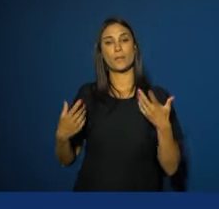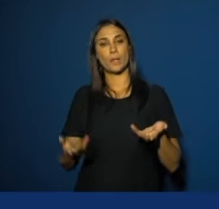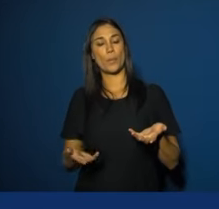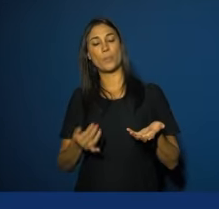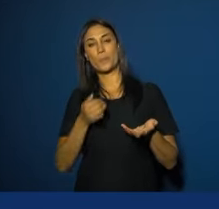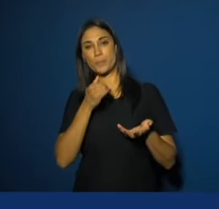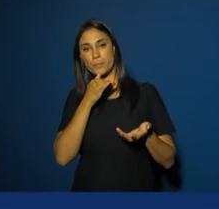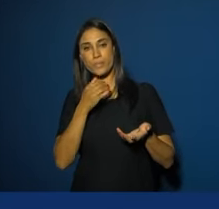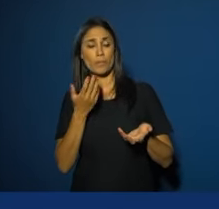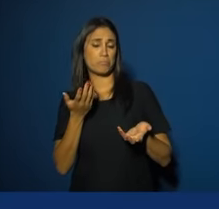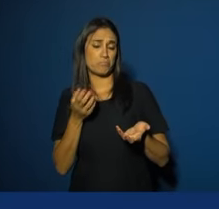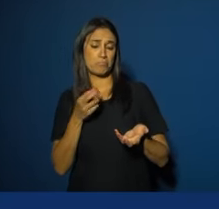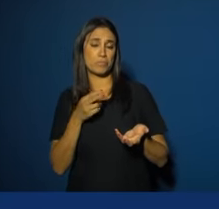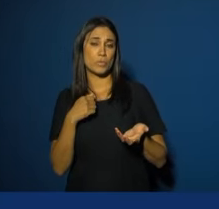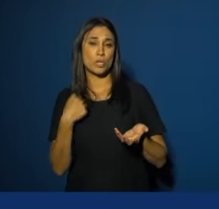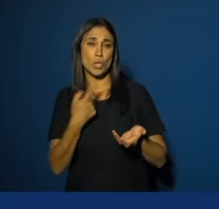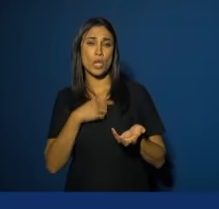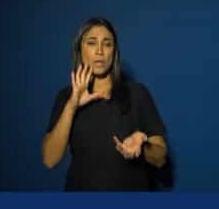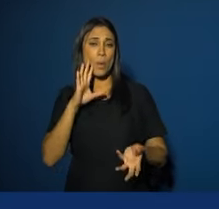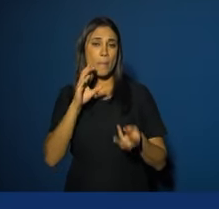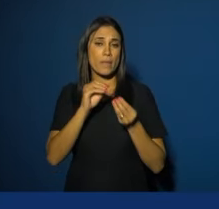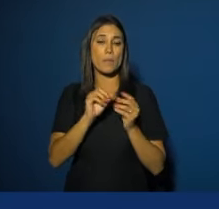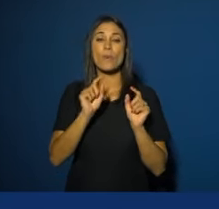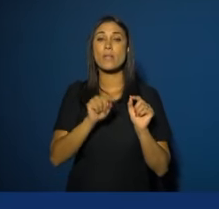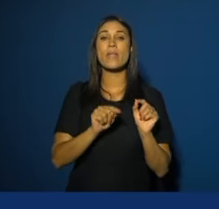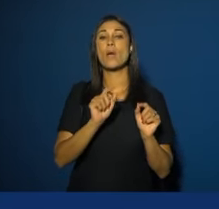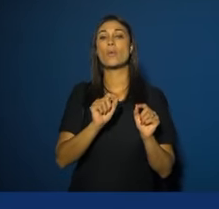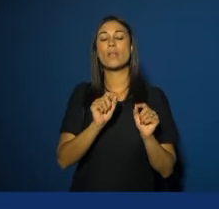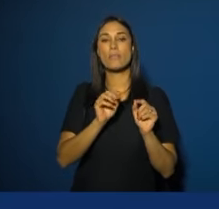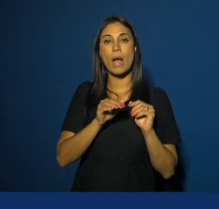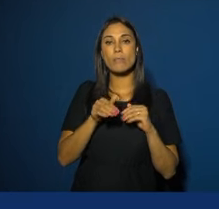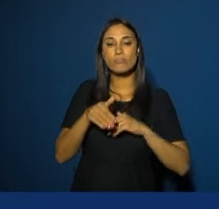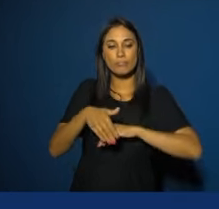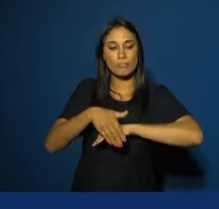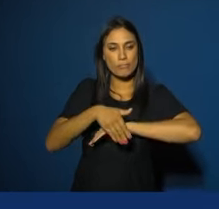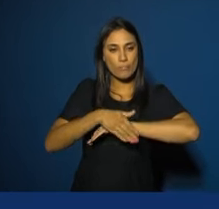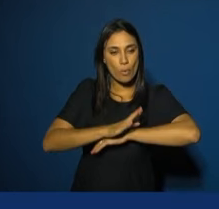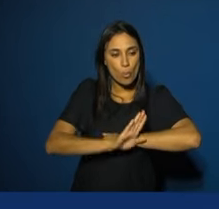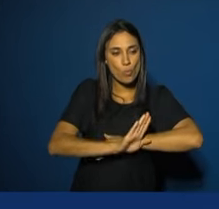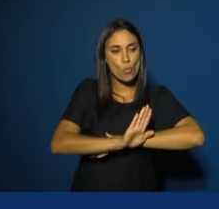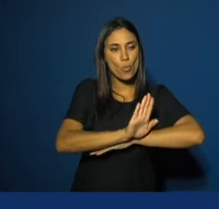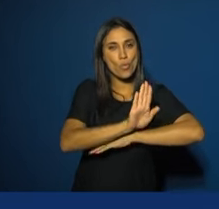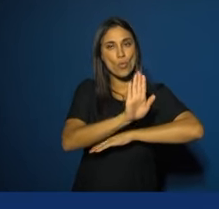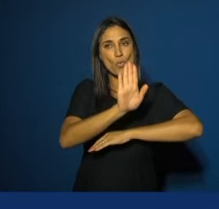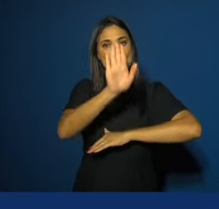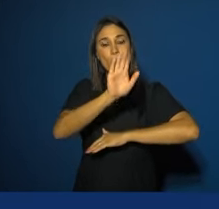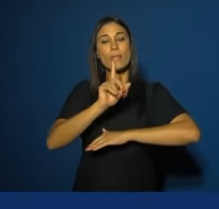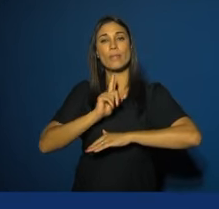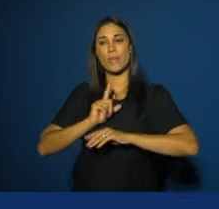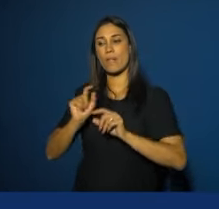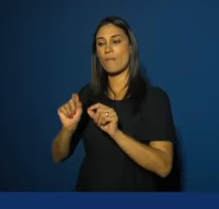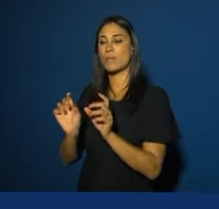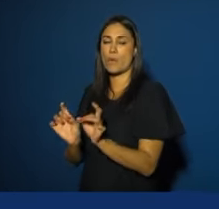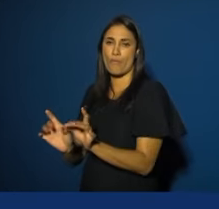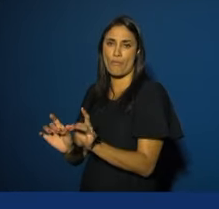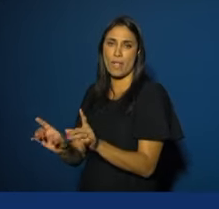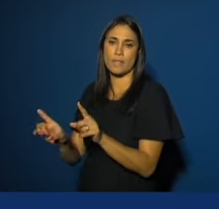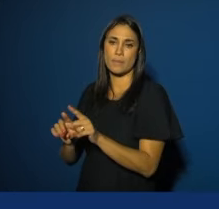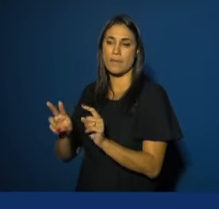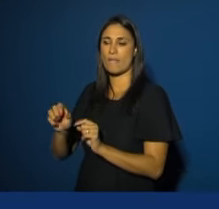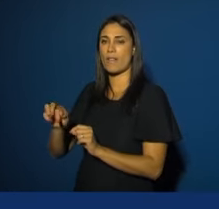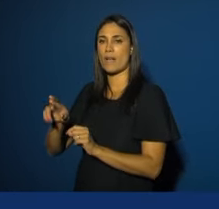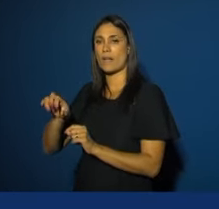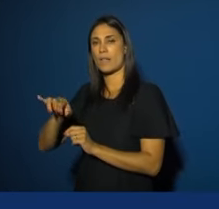você vai... nós entendemos que é uma bela avenida de crescimento, tem muito a ver com o varejo, tá certo? Nós temos